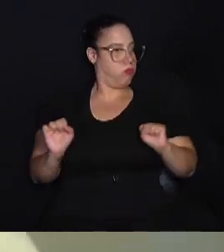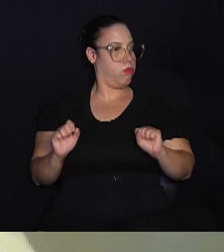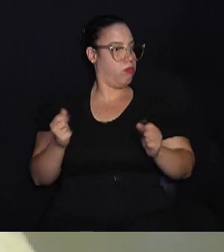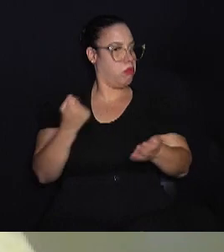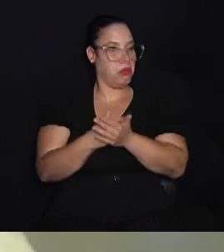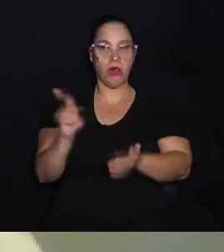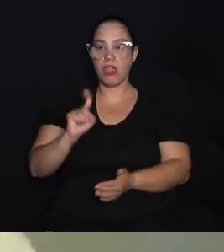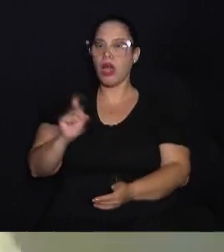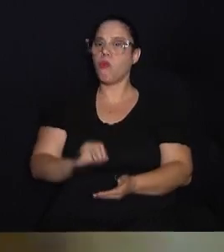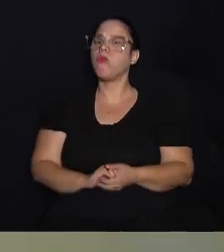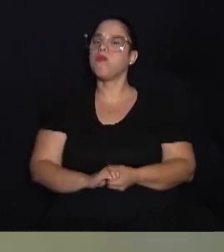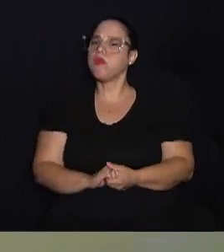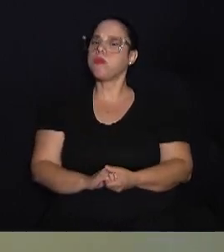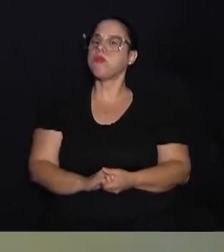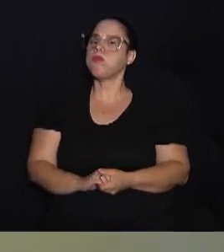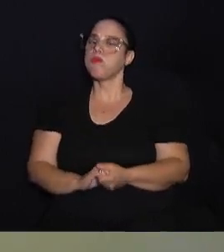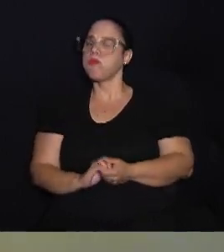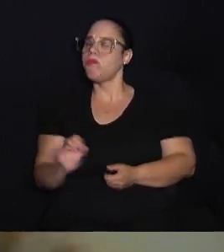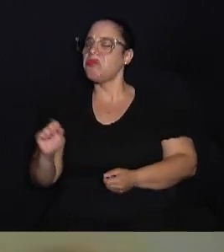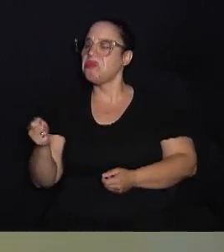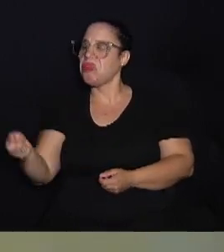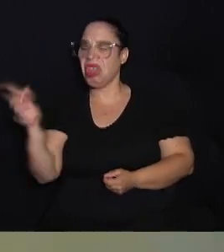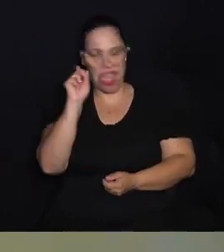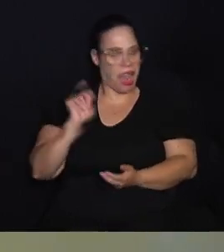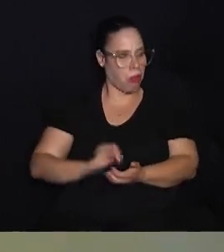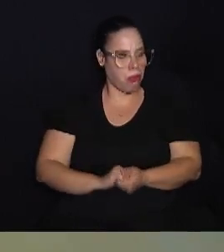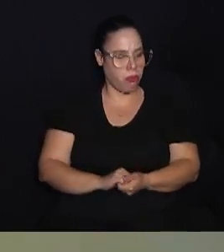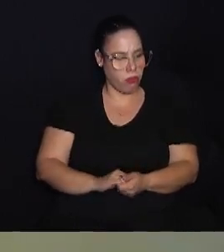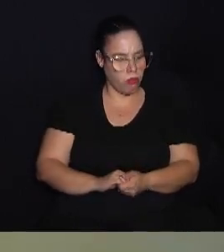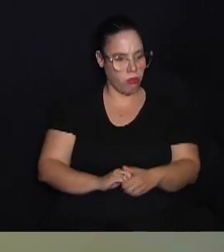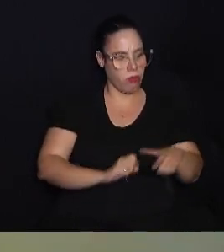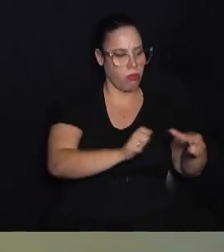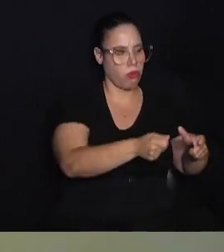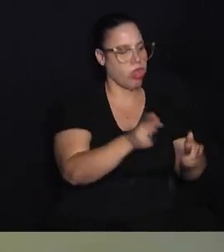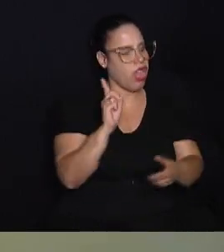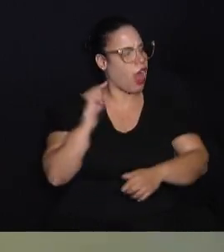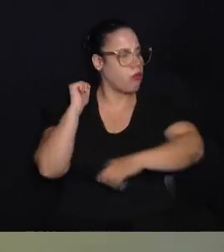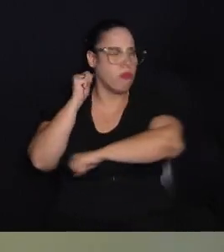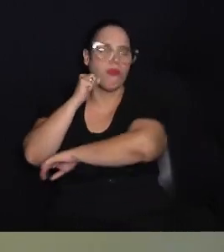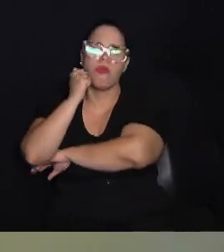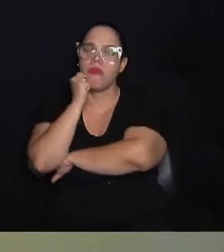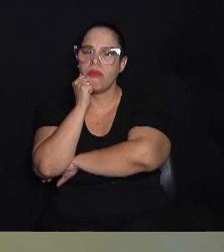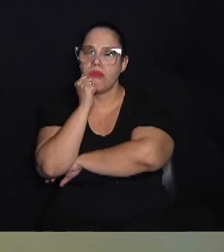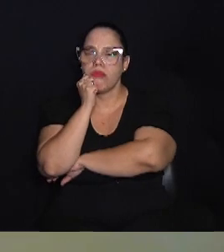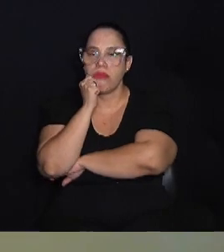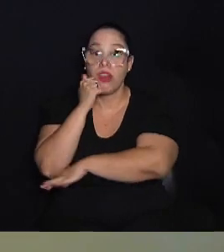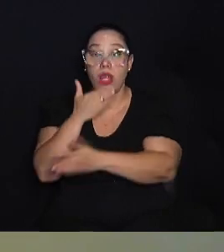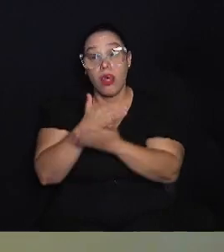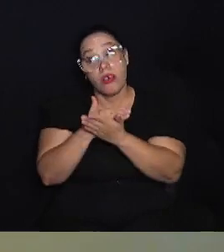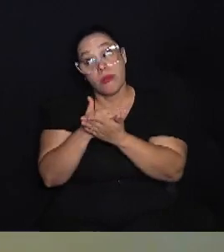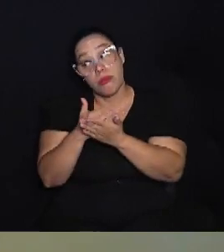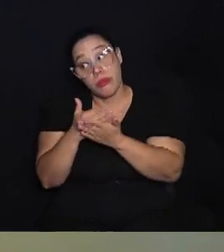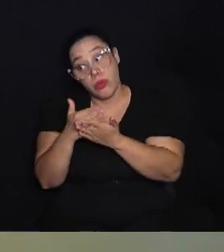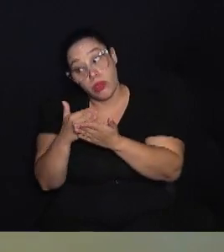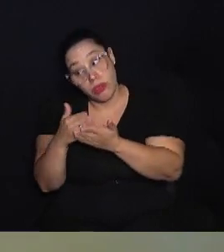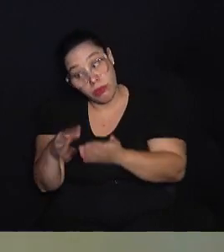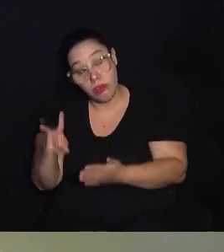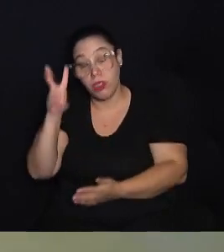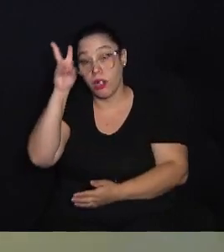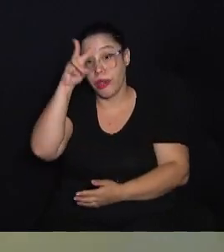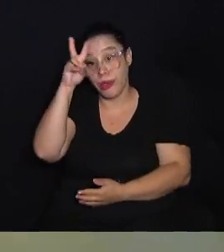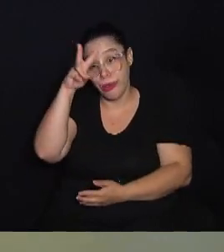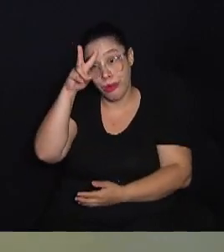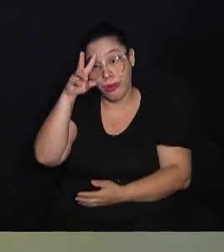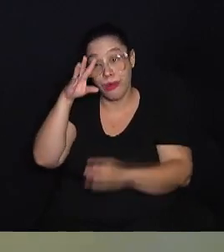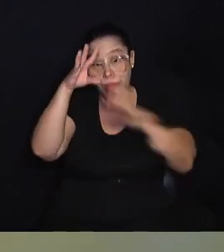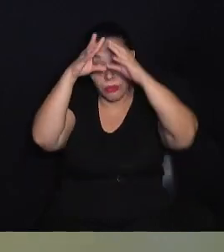Não libera dinheiro para ninguém. Então é uma mudança extrema do comportamento. Então, isso é o início da história do Alzheimer. Então,